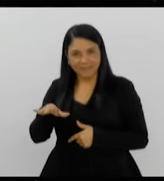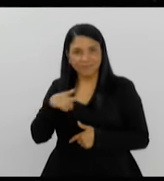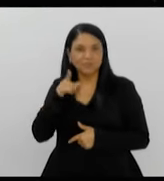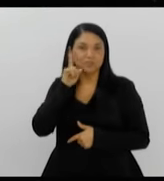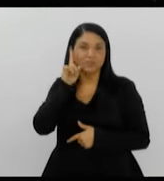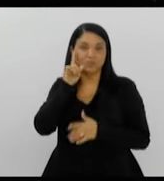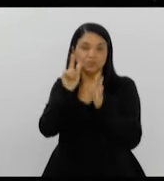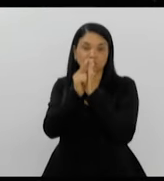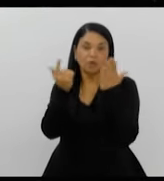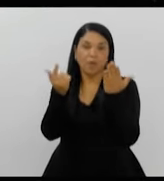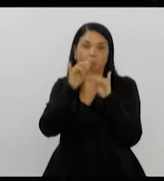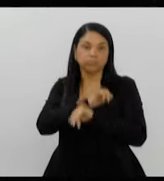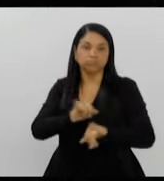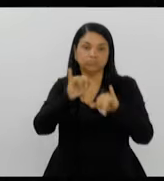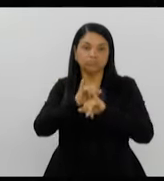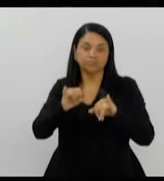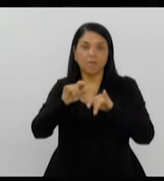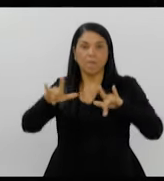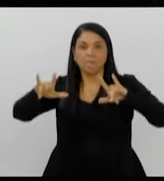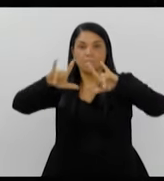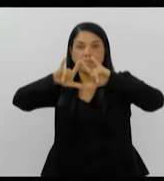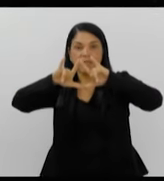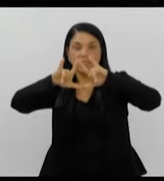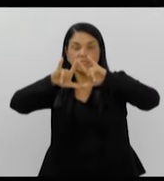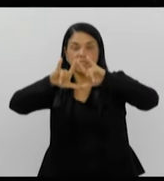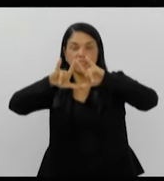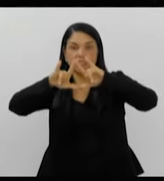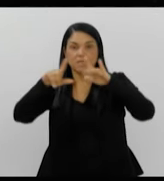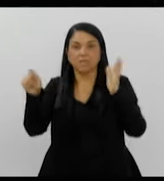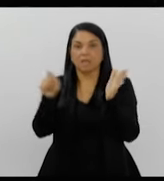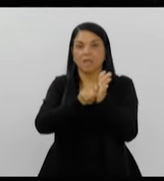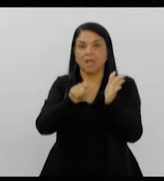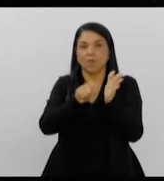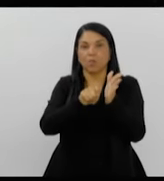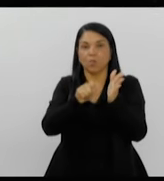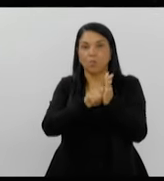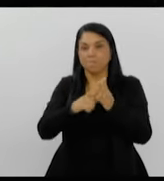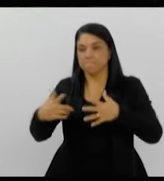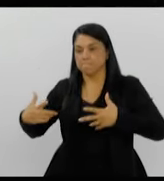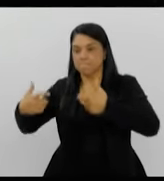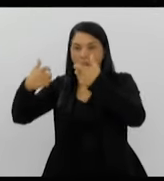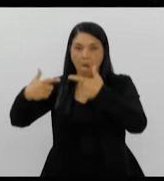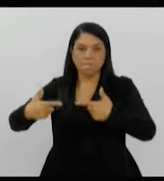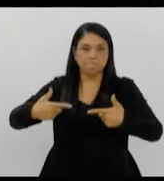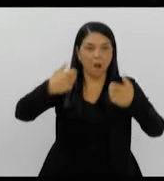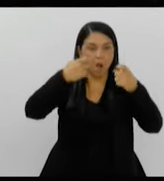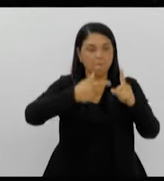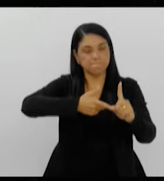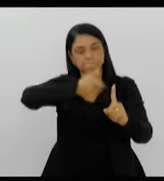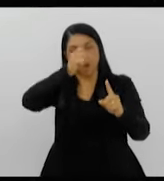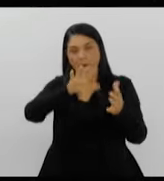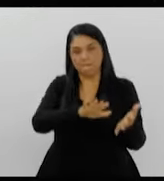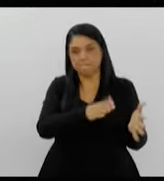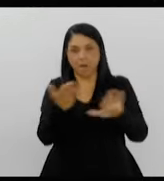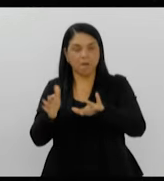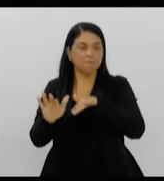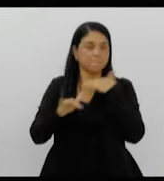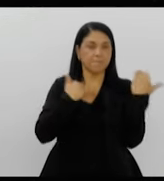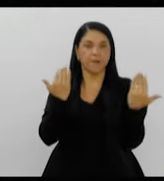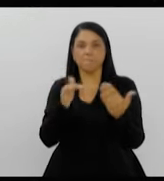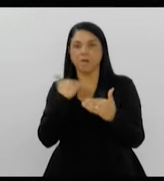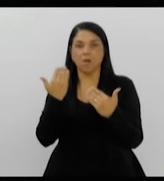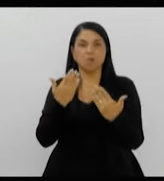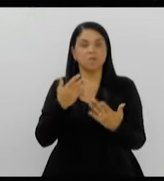tá nos jornais milí arco se mata se fere inocentes tá